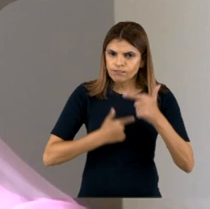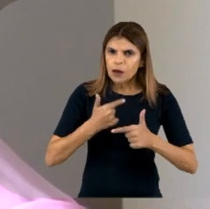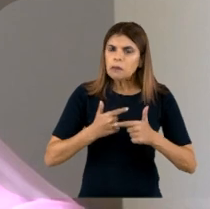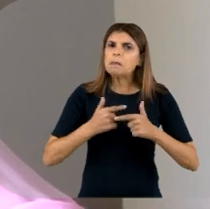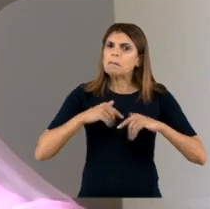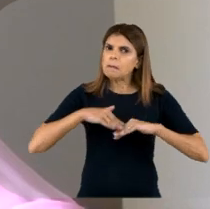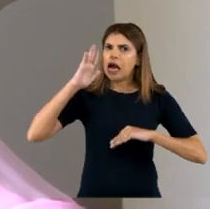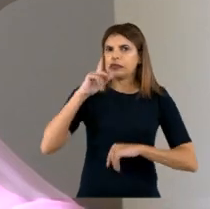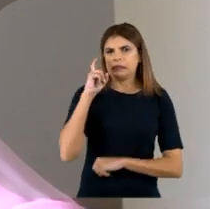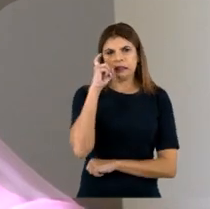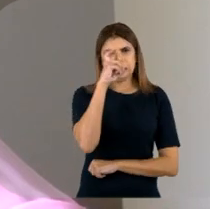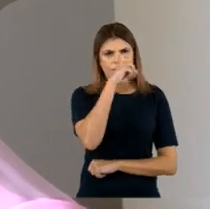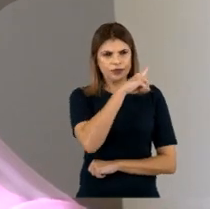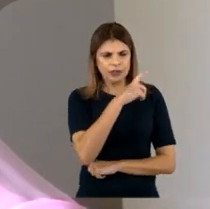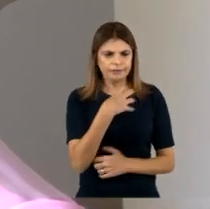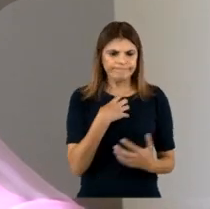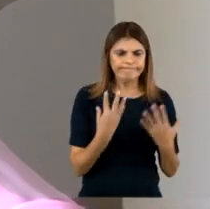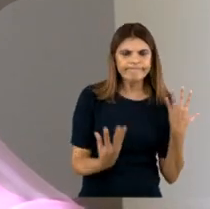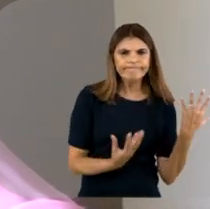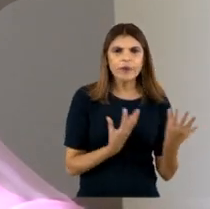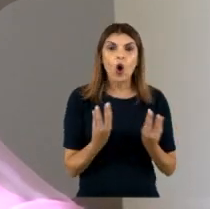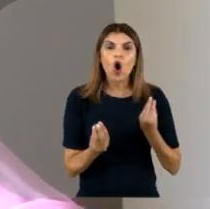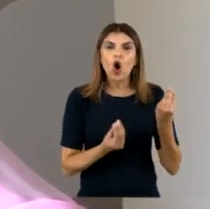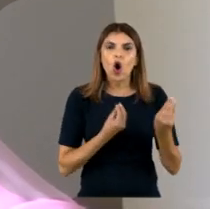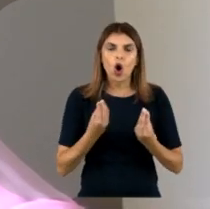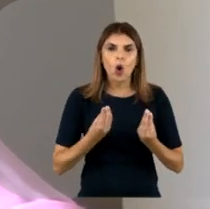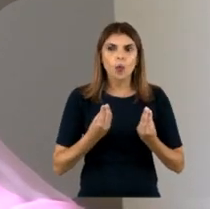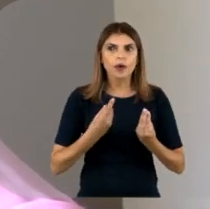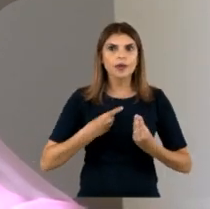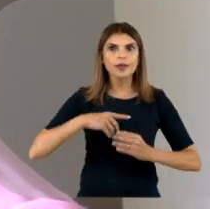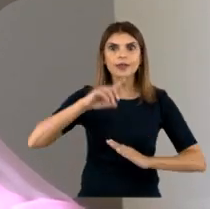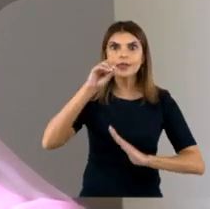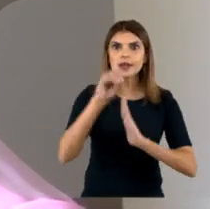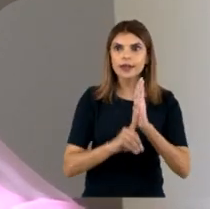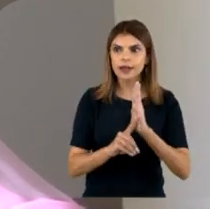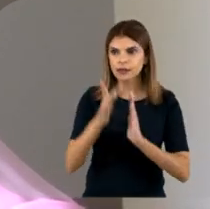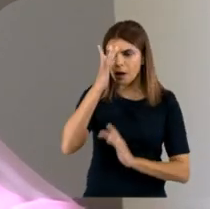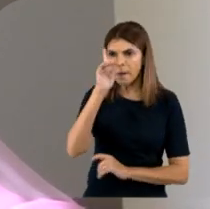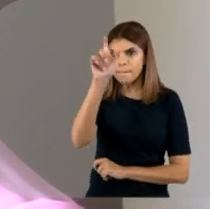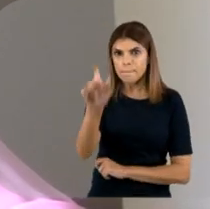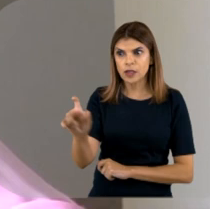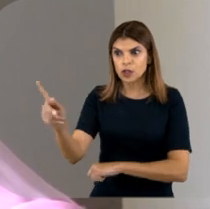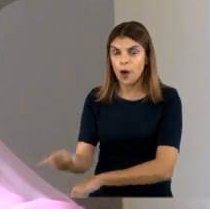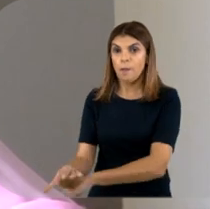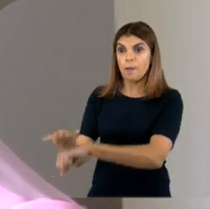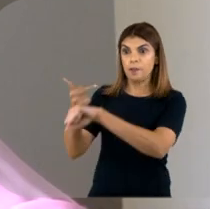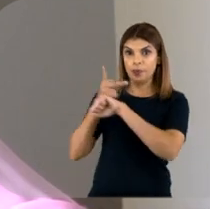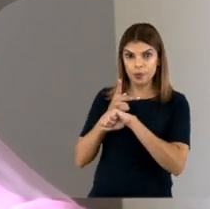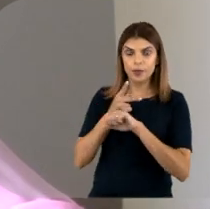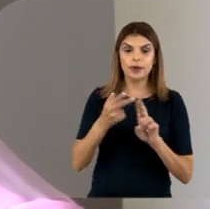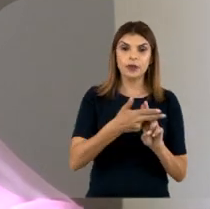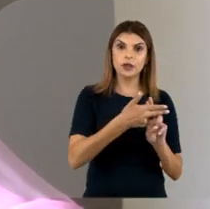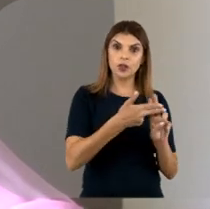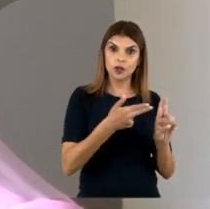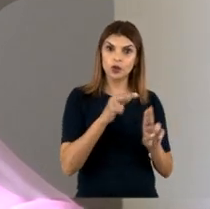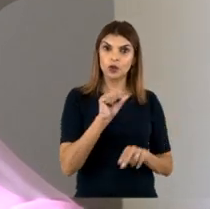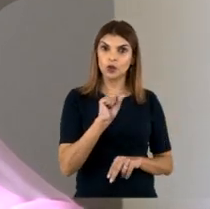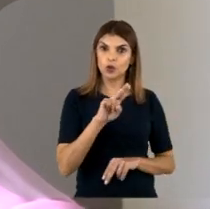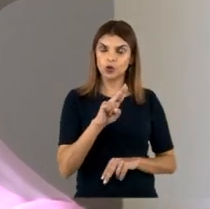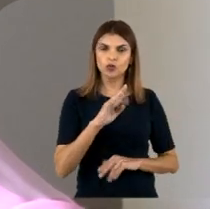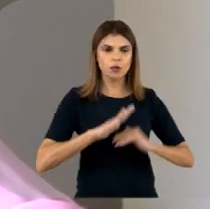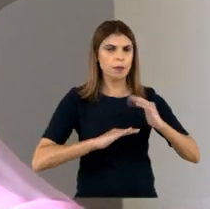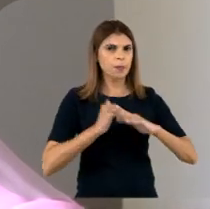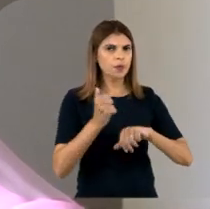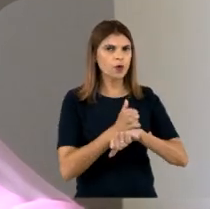ainda mais complexa. Isso faz com que o direito dessas pessoas de